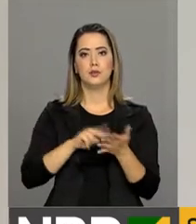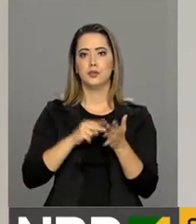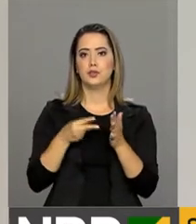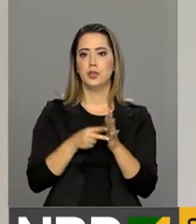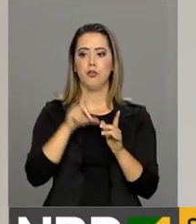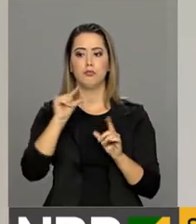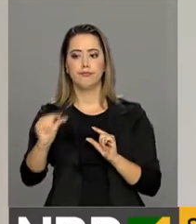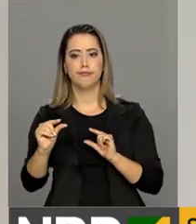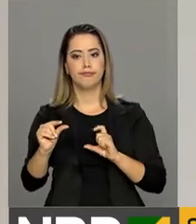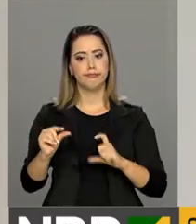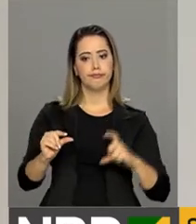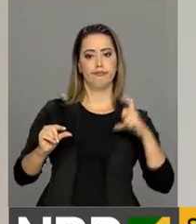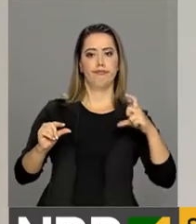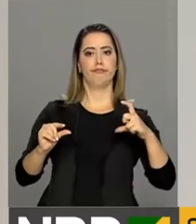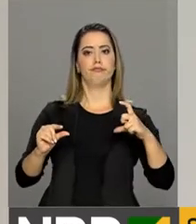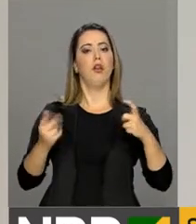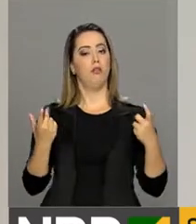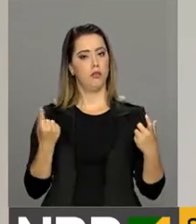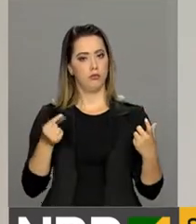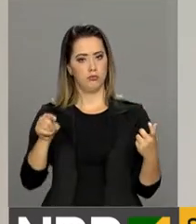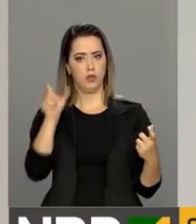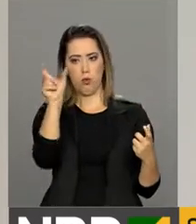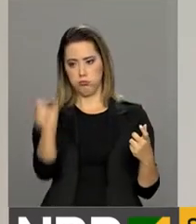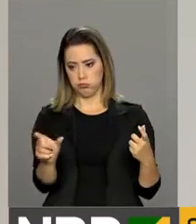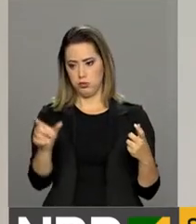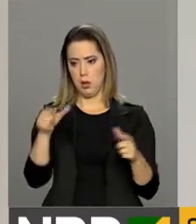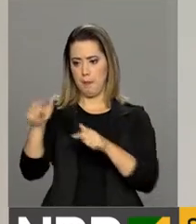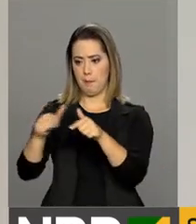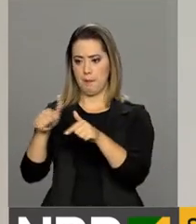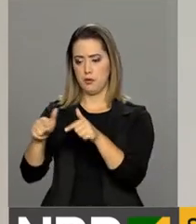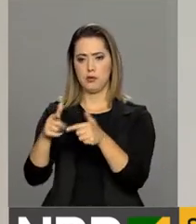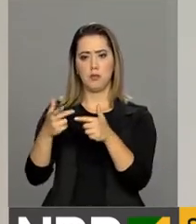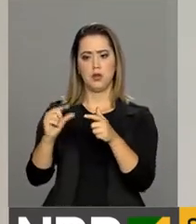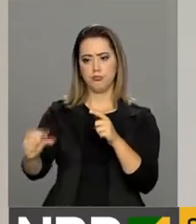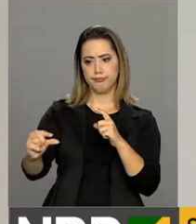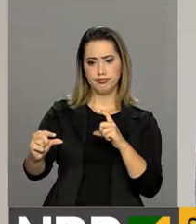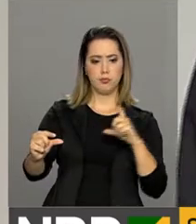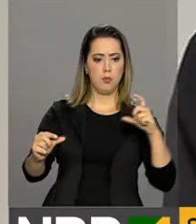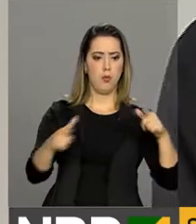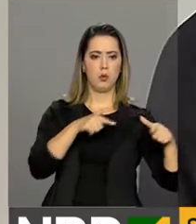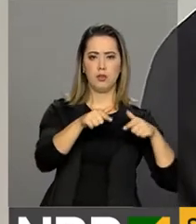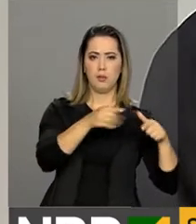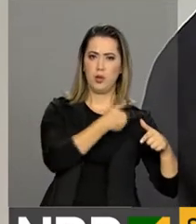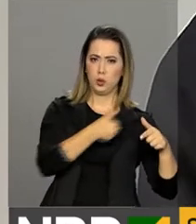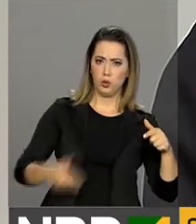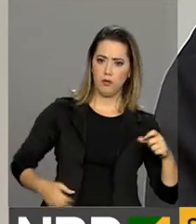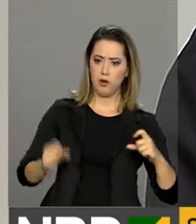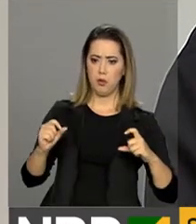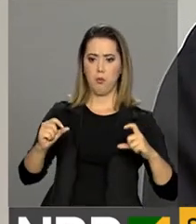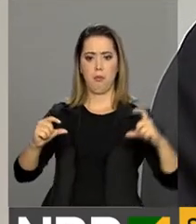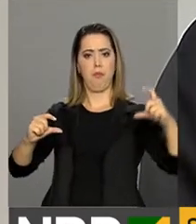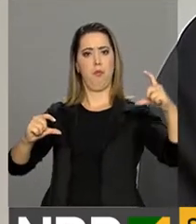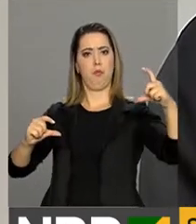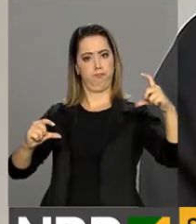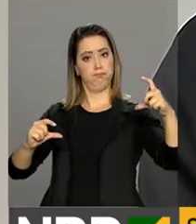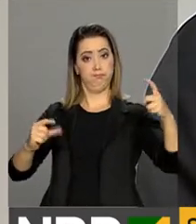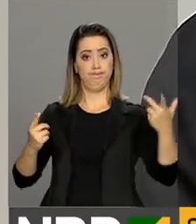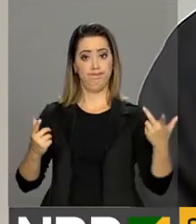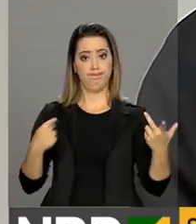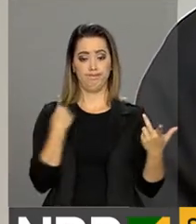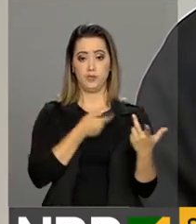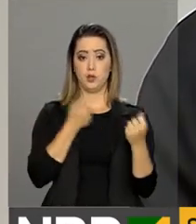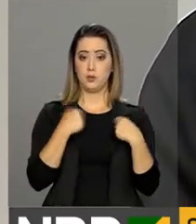vejam a diferença brutal entre os regimes então nós queremos acabar com os privilégios mas